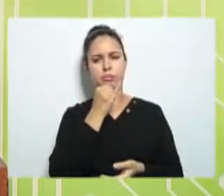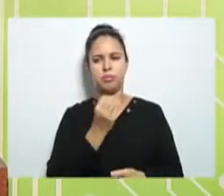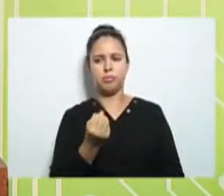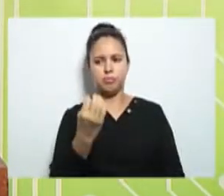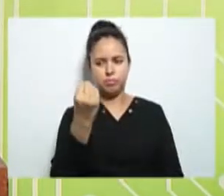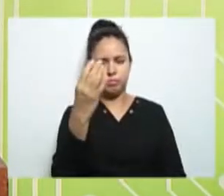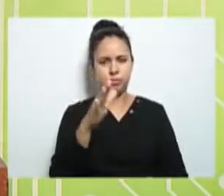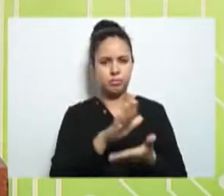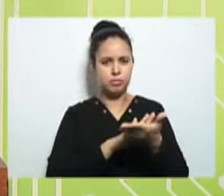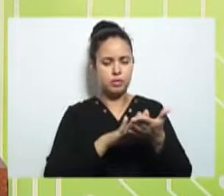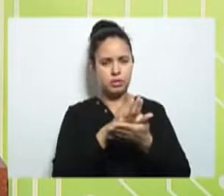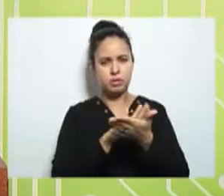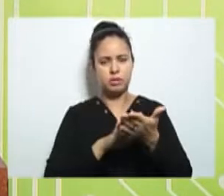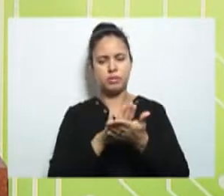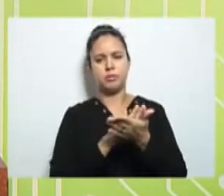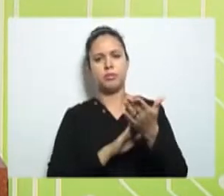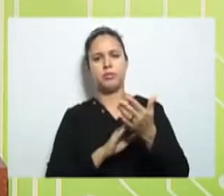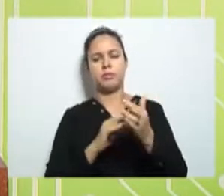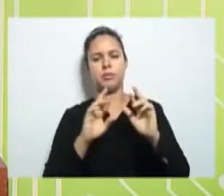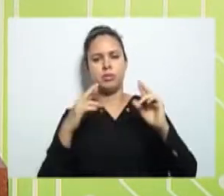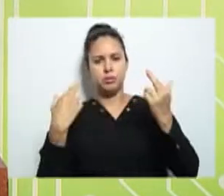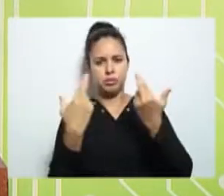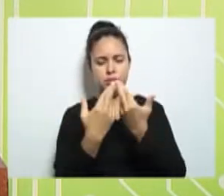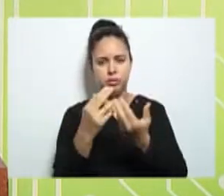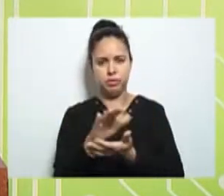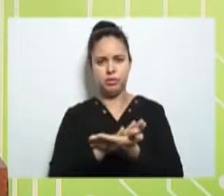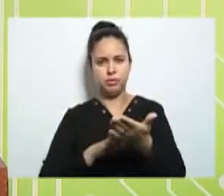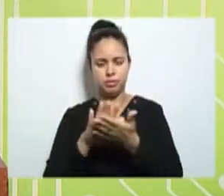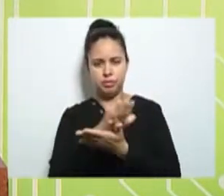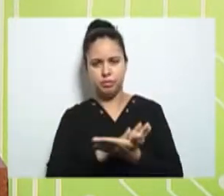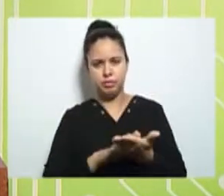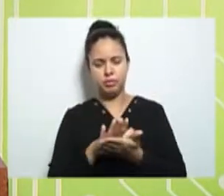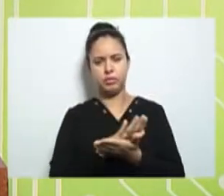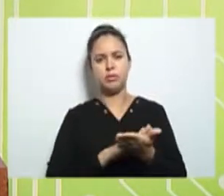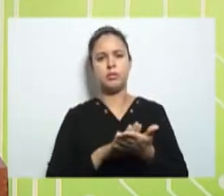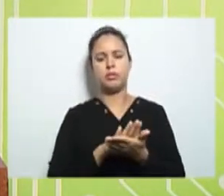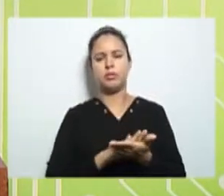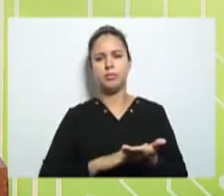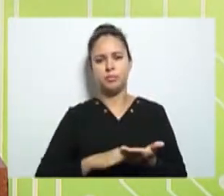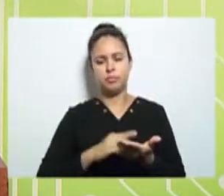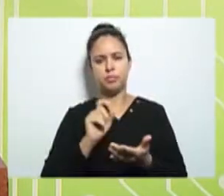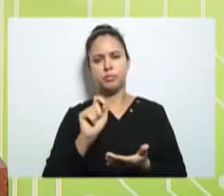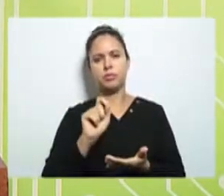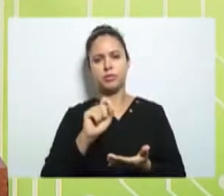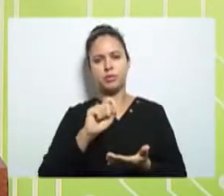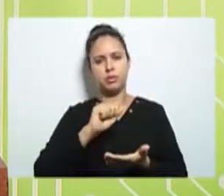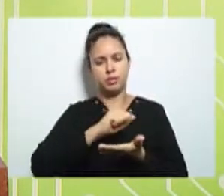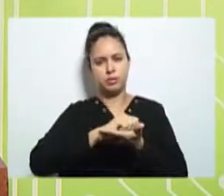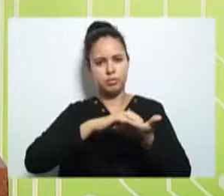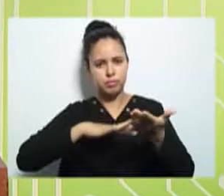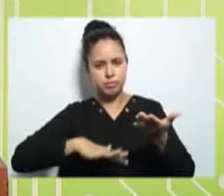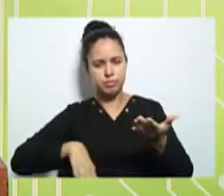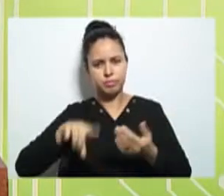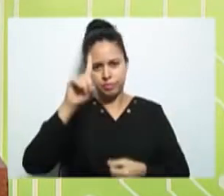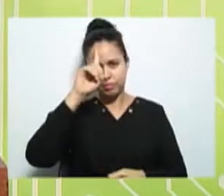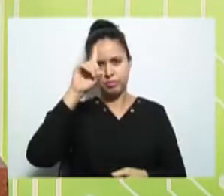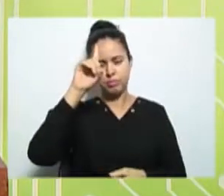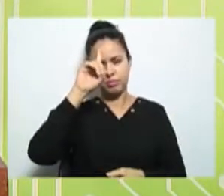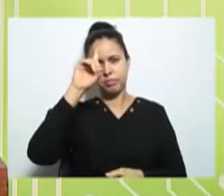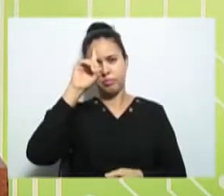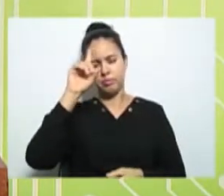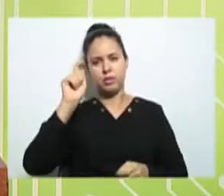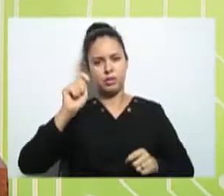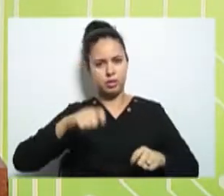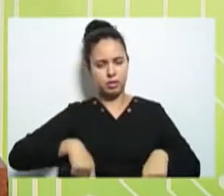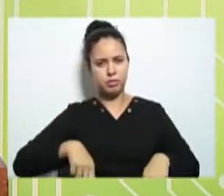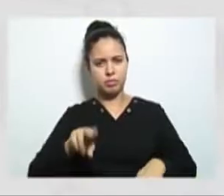precisa fazer reuniões, vai trabalhar num canto ali com atividades do dia a dia, sem muita movimentação, workstation.